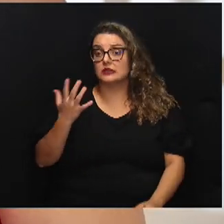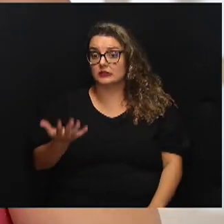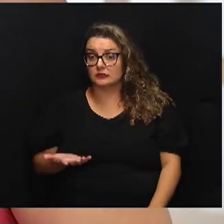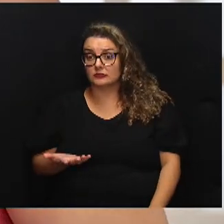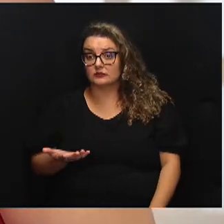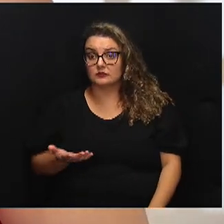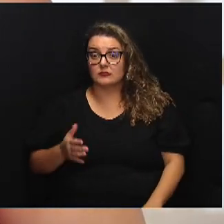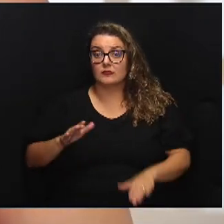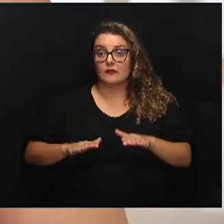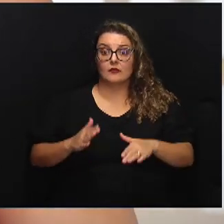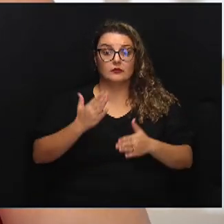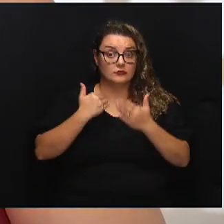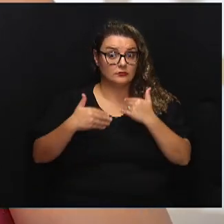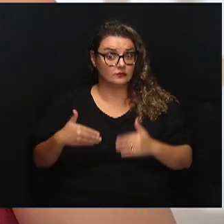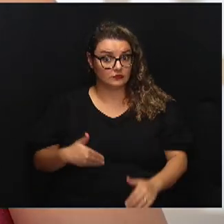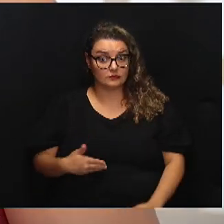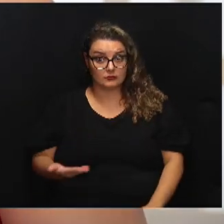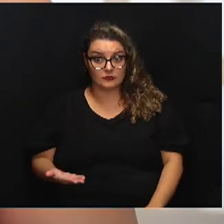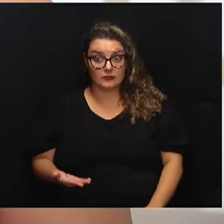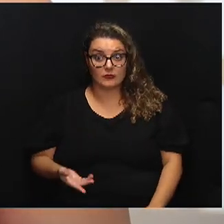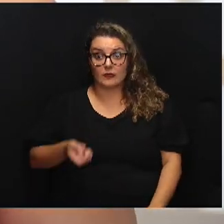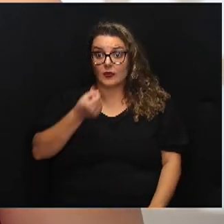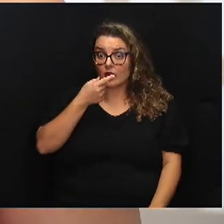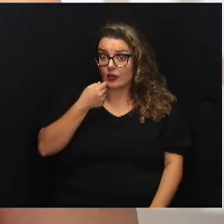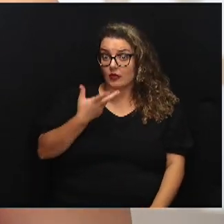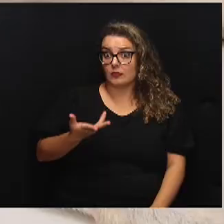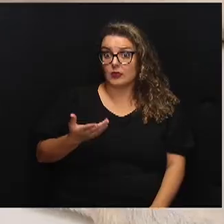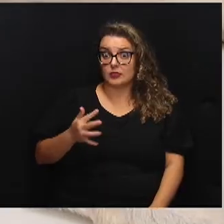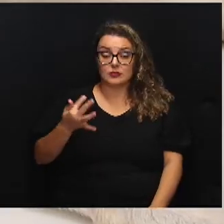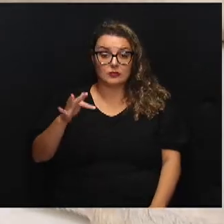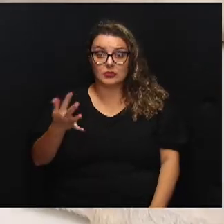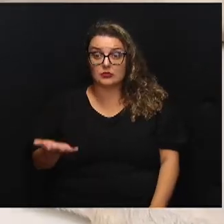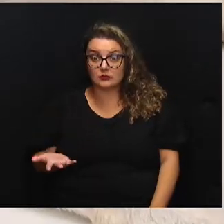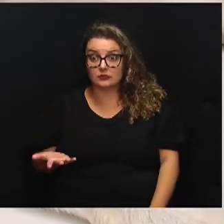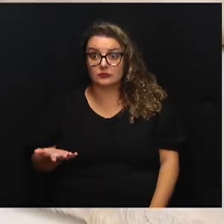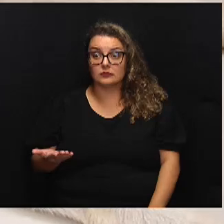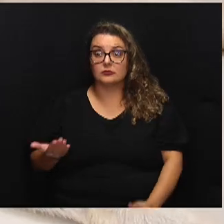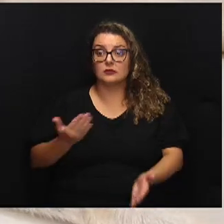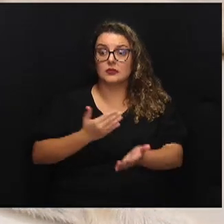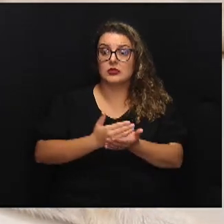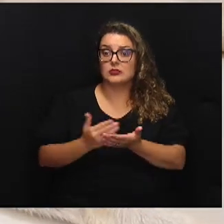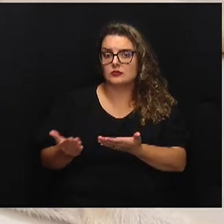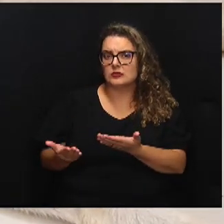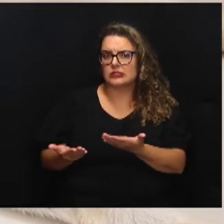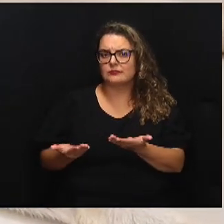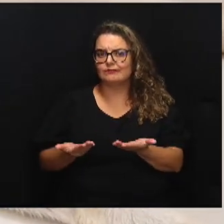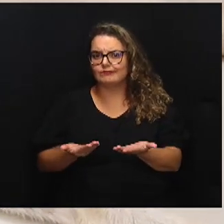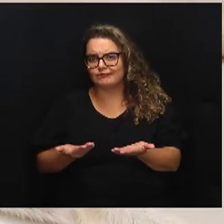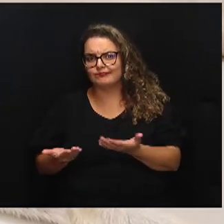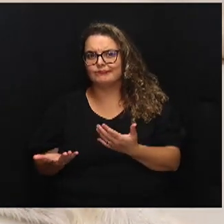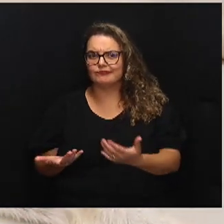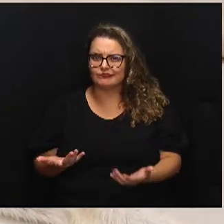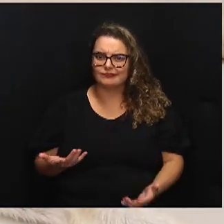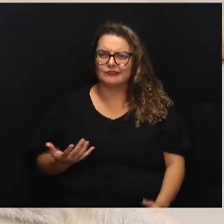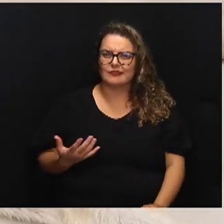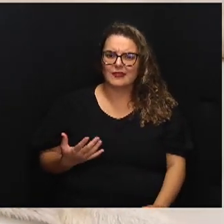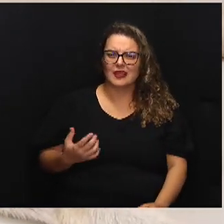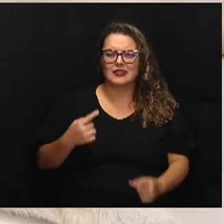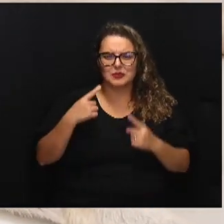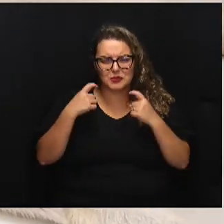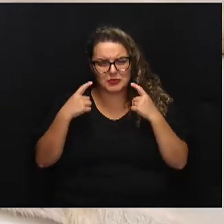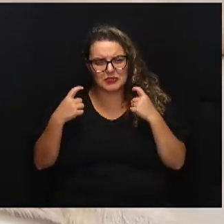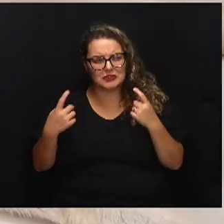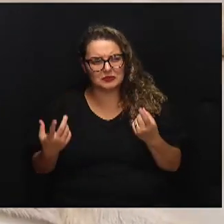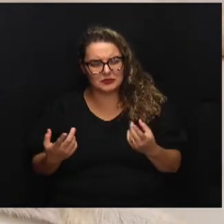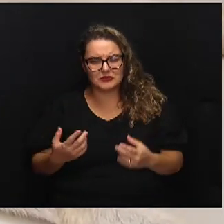muitas vezes estava alimentado, às vezes estava até com remédio para dor, né? Mas começou a ficar com esses lamentos em diversos horários do